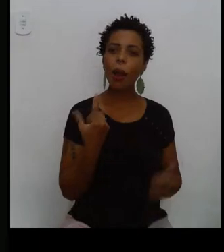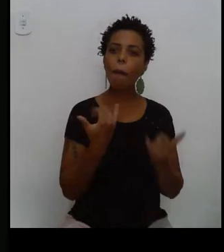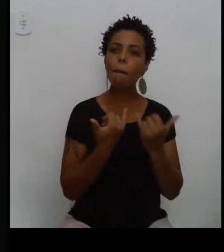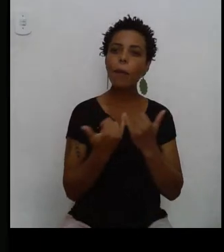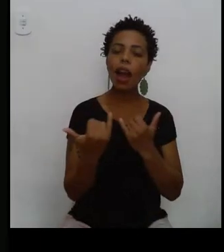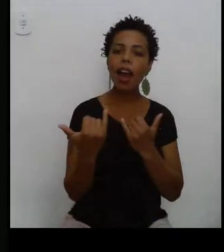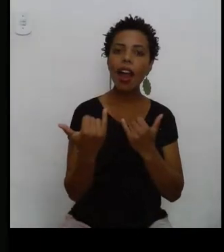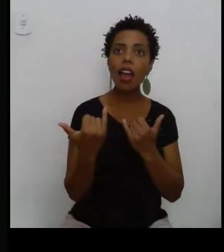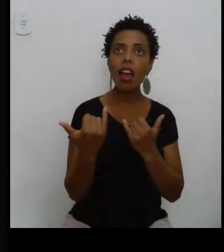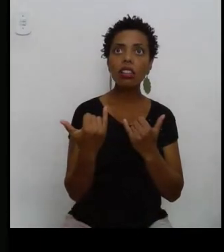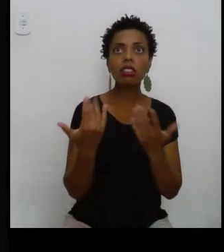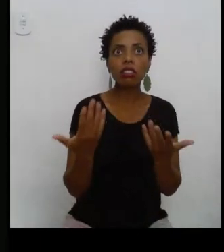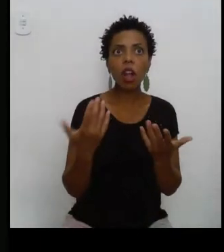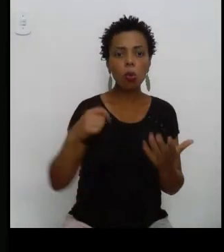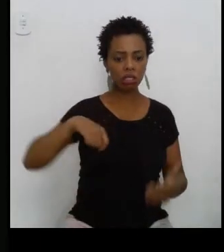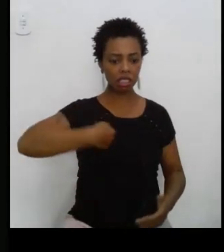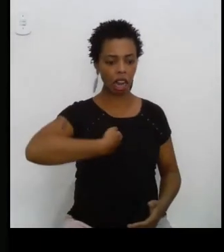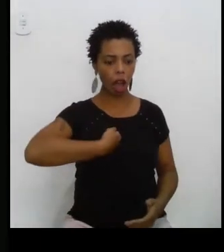não sou nada